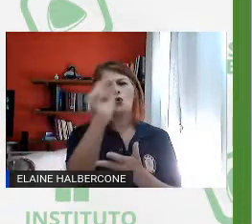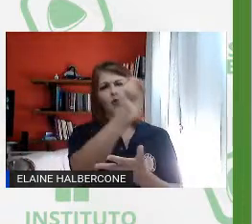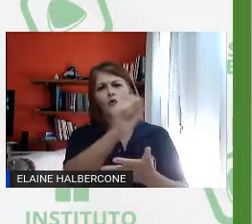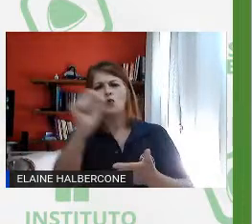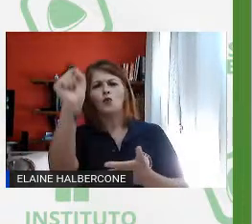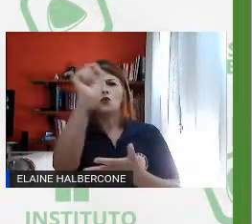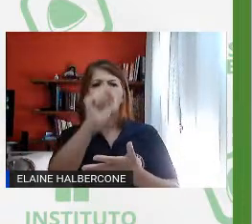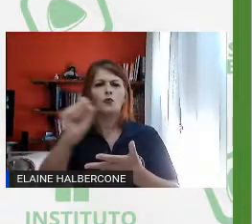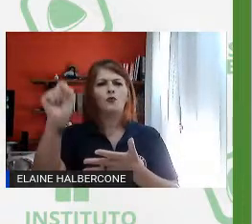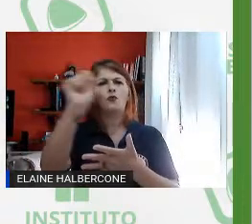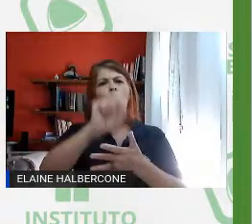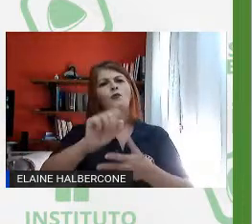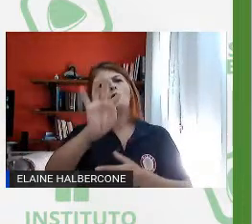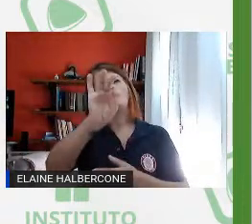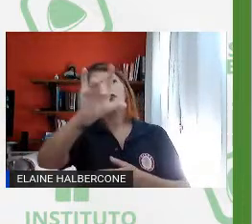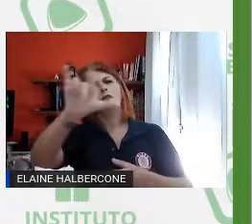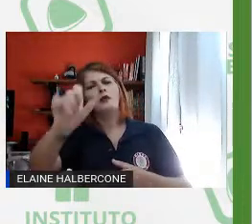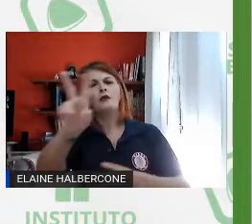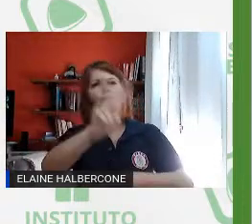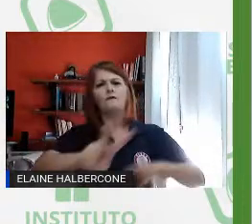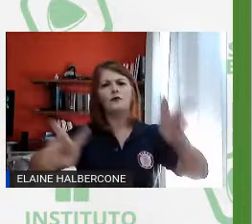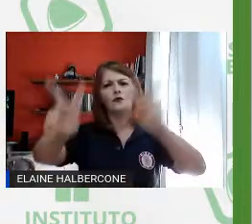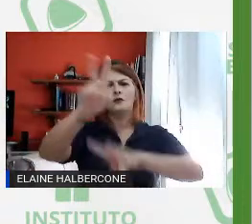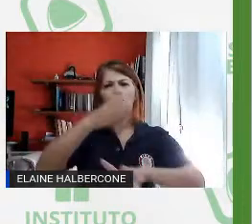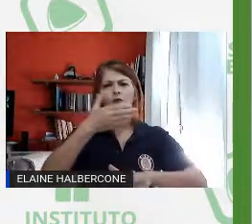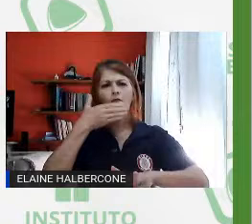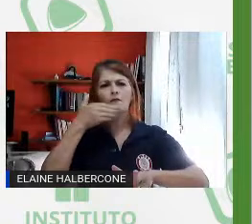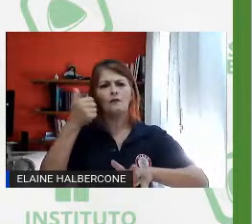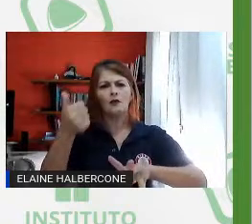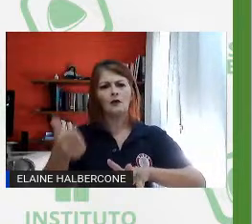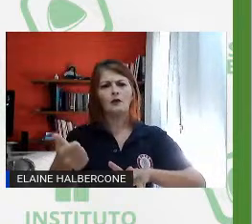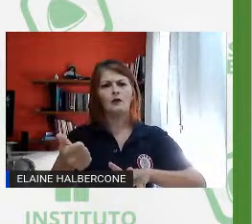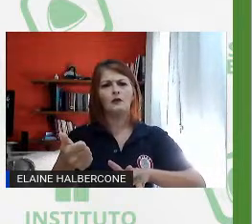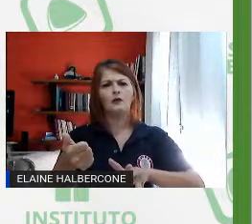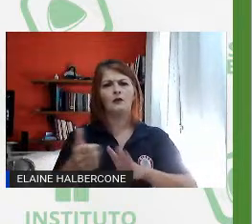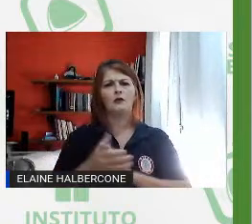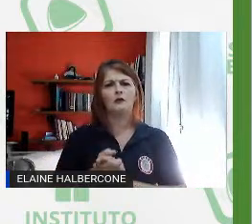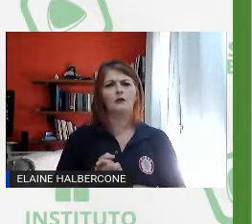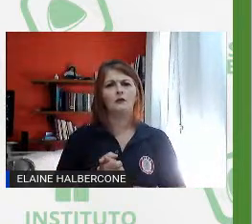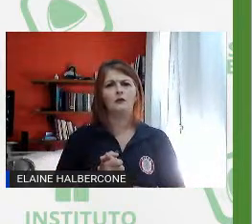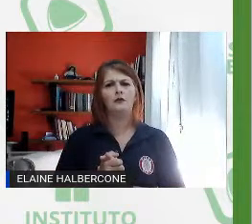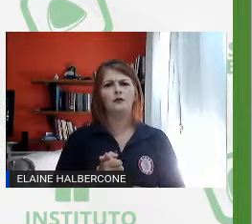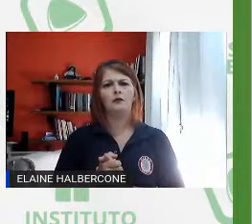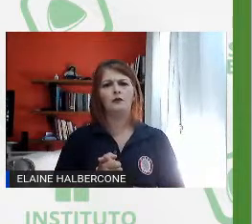tela para a melhor visualização do conteúdo com os estudantes.